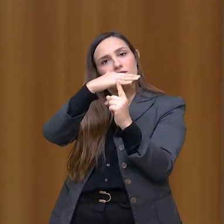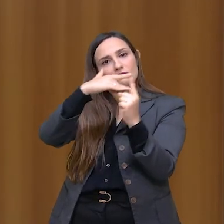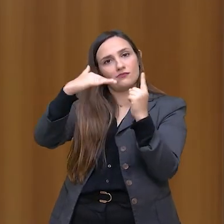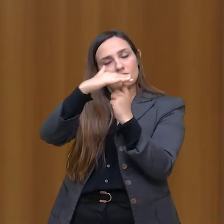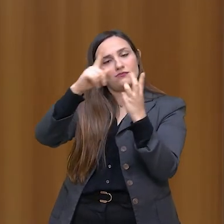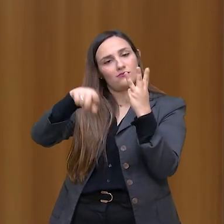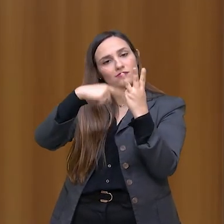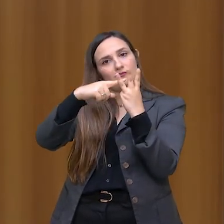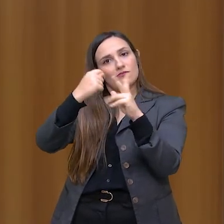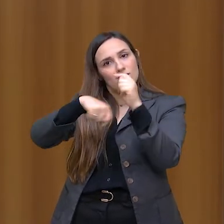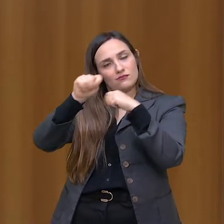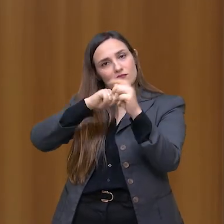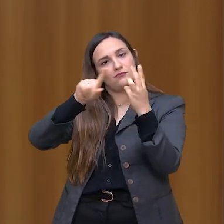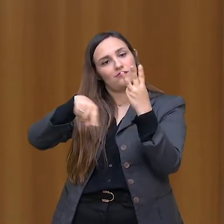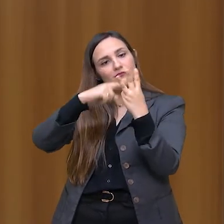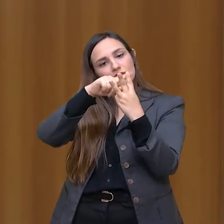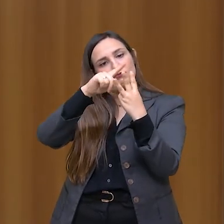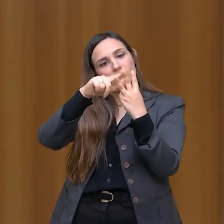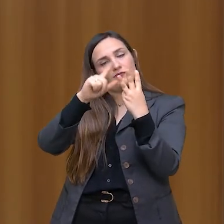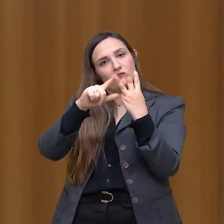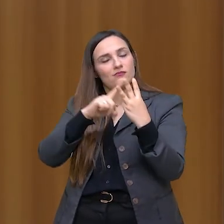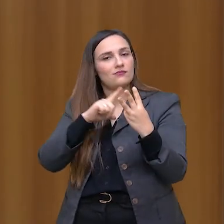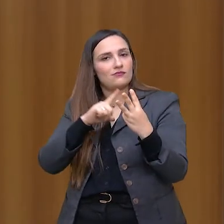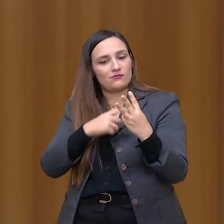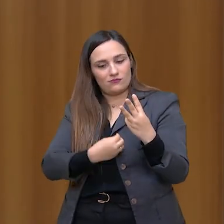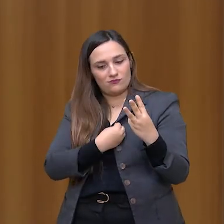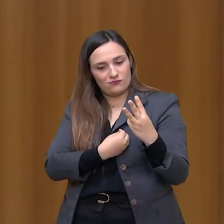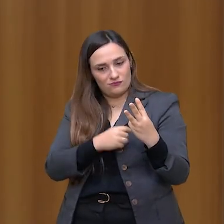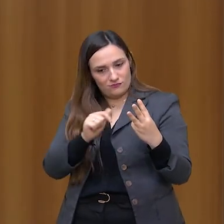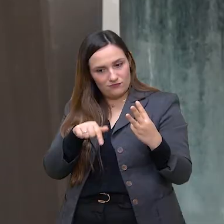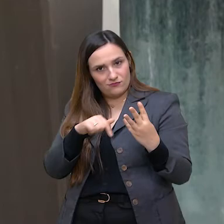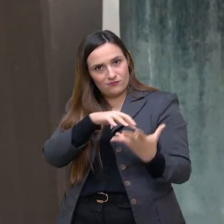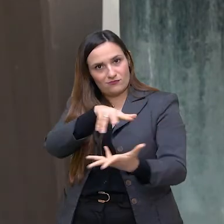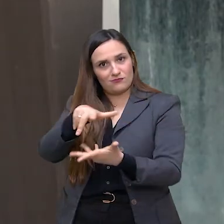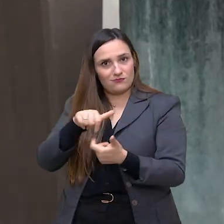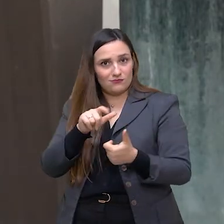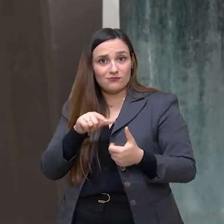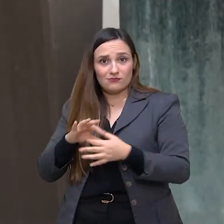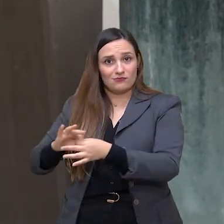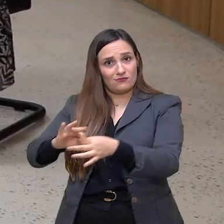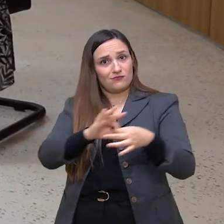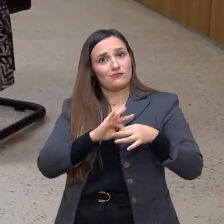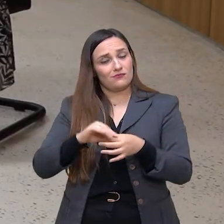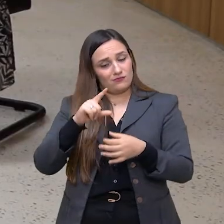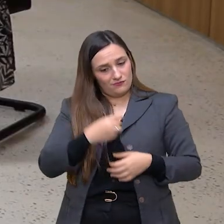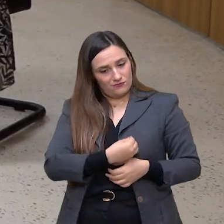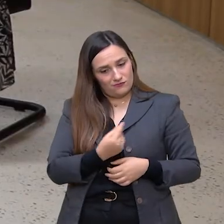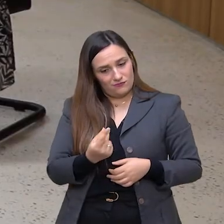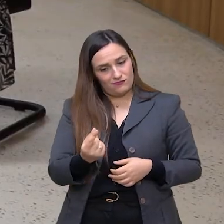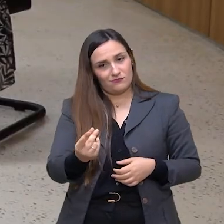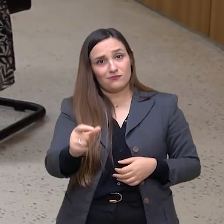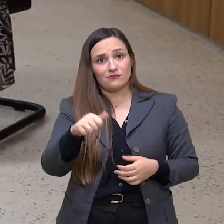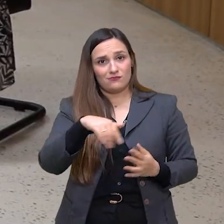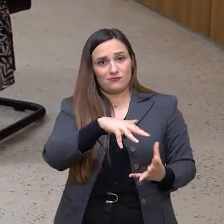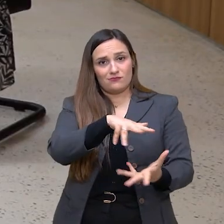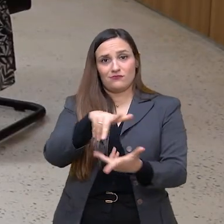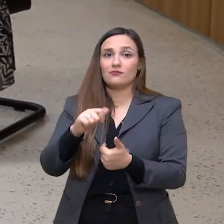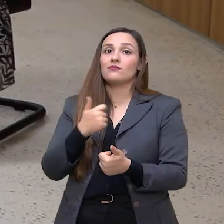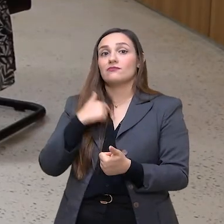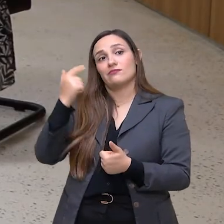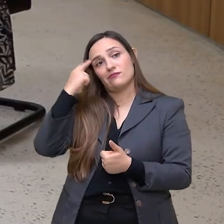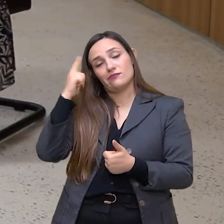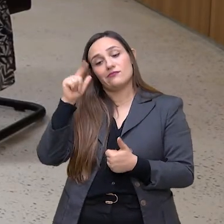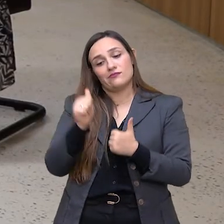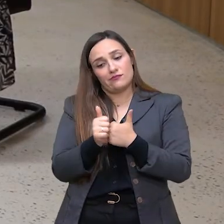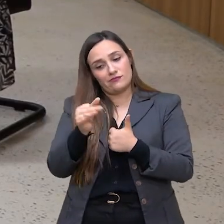para que a gente possa ter a vida na Terra, né, Fernanda? Porque, na verdade, tudo é isso, né? Eu vejo o